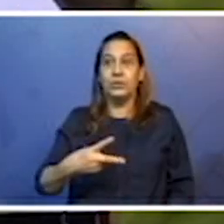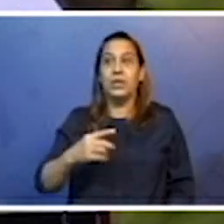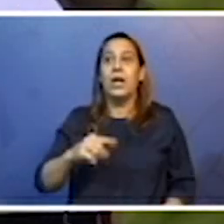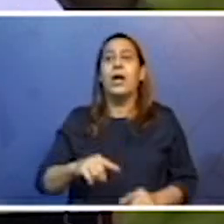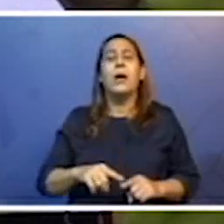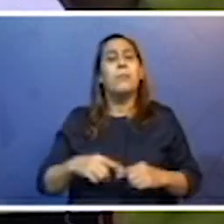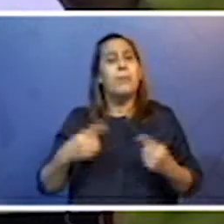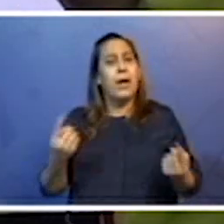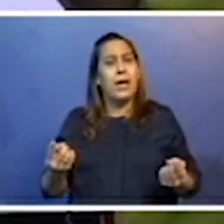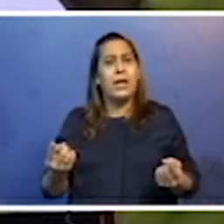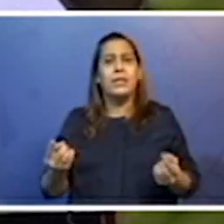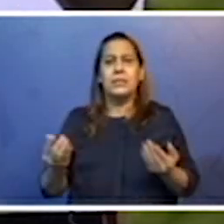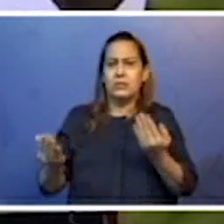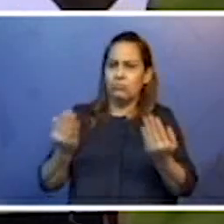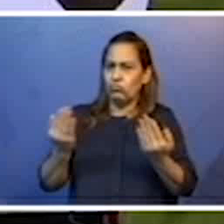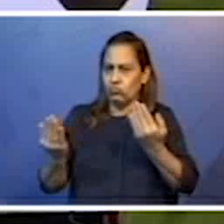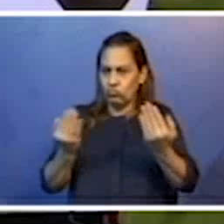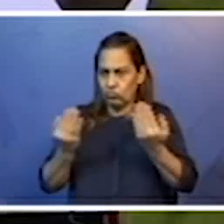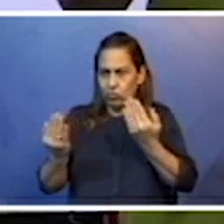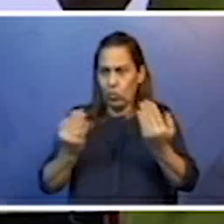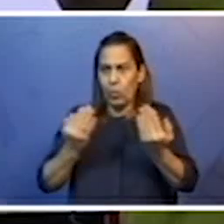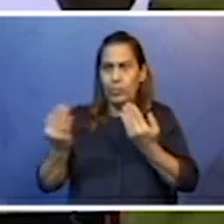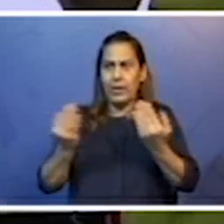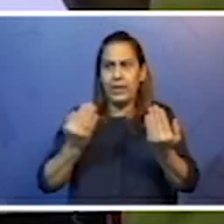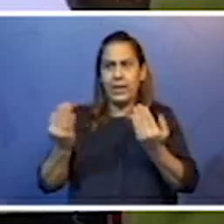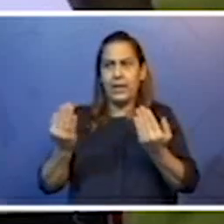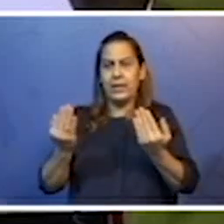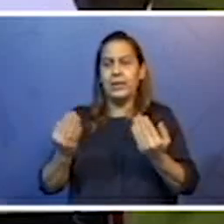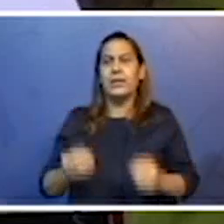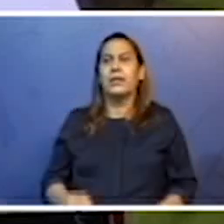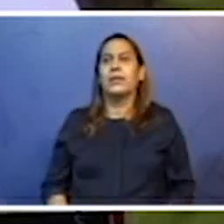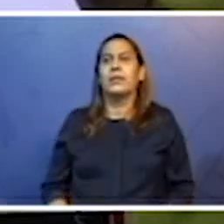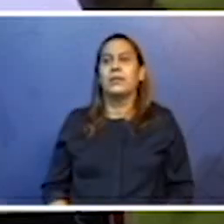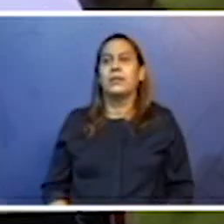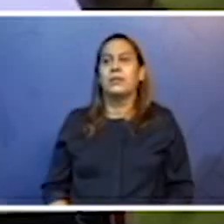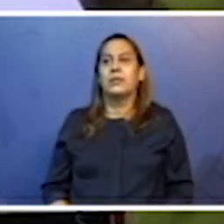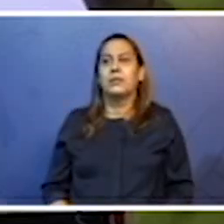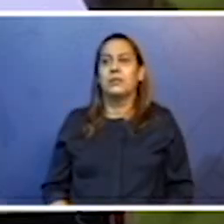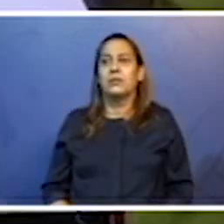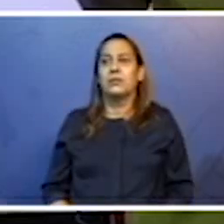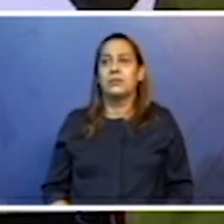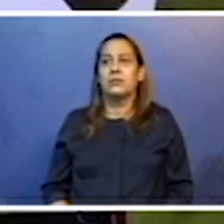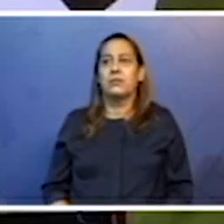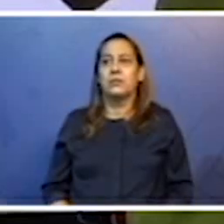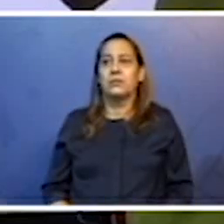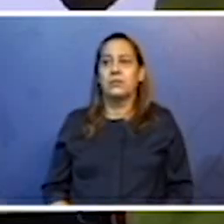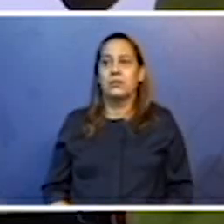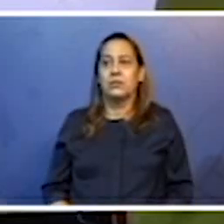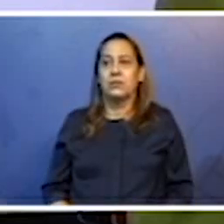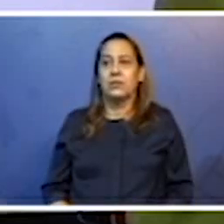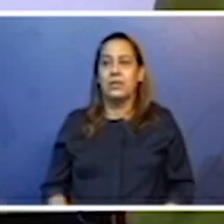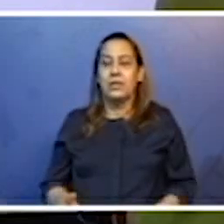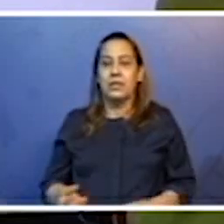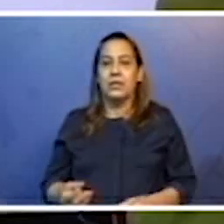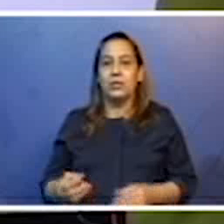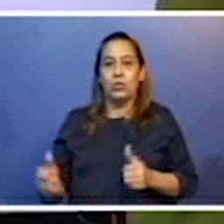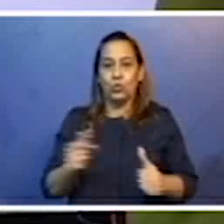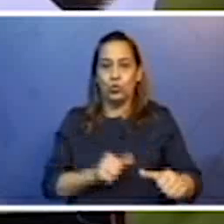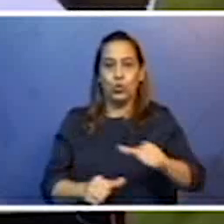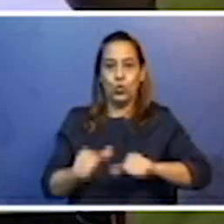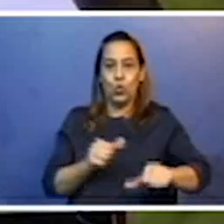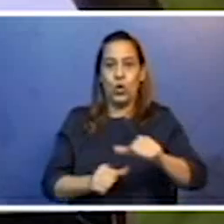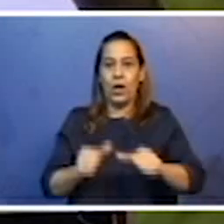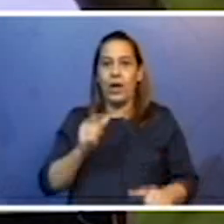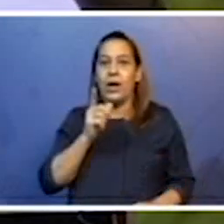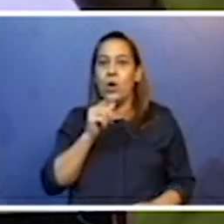mas tem como saber. Ó, se eu esvaziar essa garrafinha aqui e encher com esse